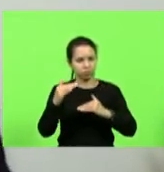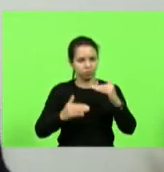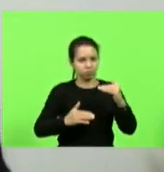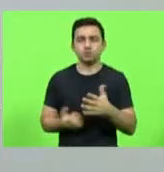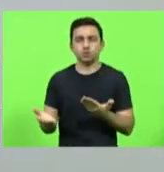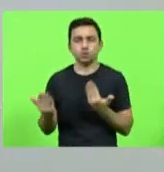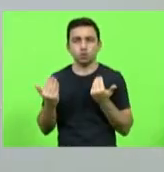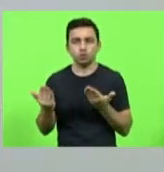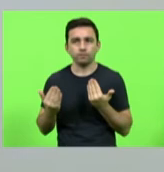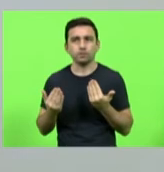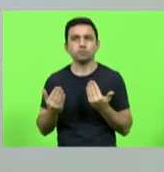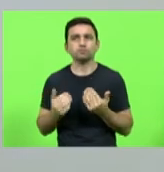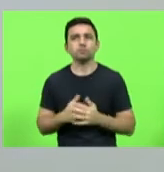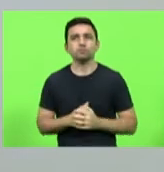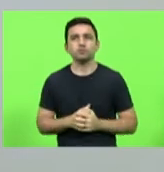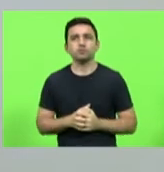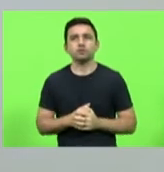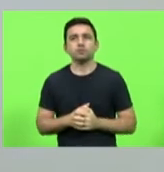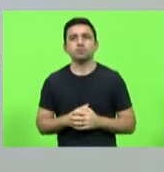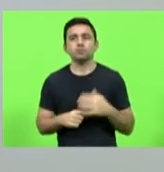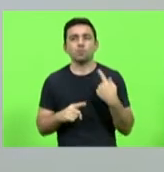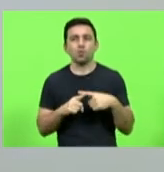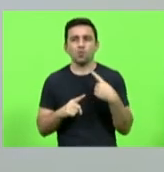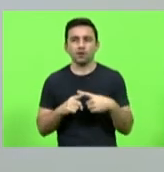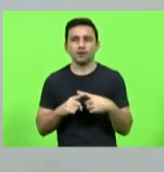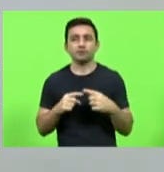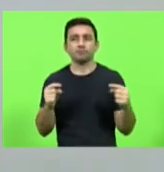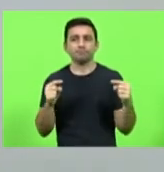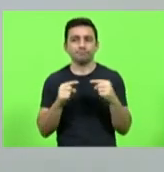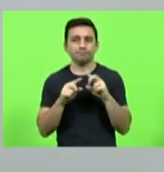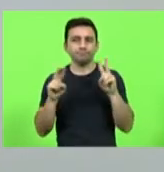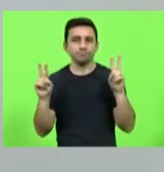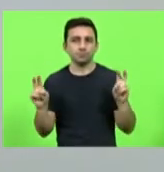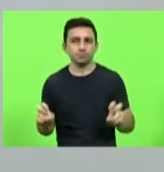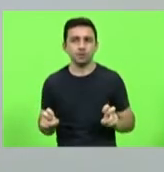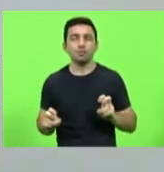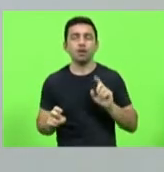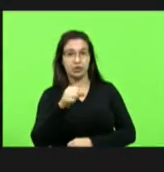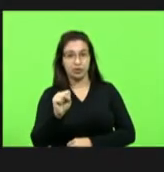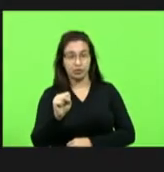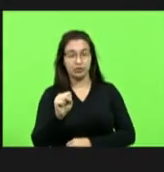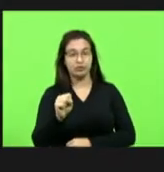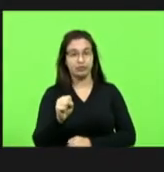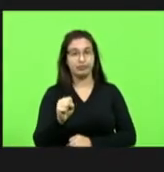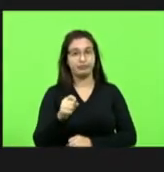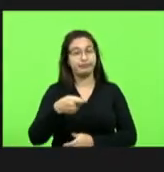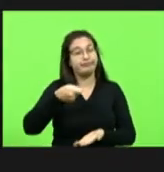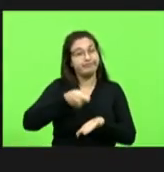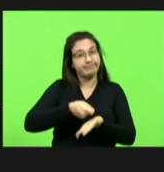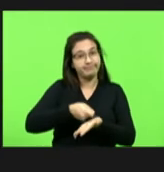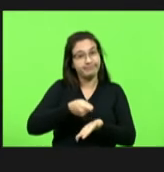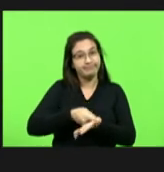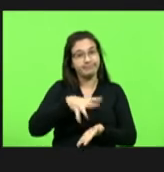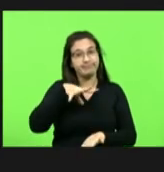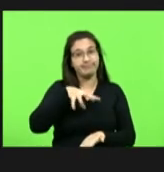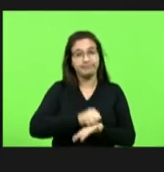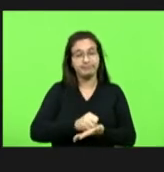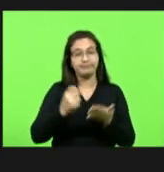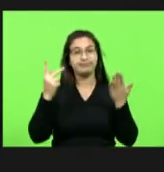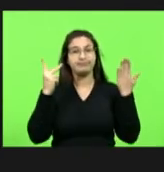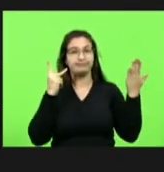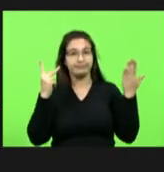imediata da lei, caso o projeto seja aprovado, a definição de como será a implantação gradativa